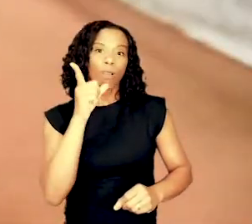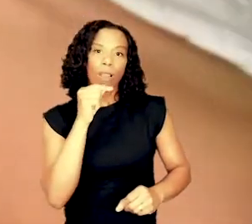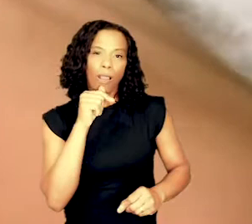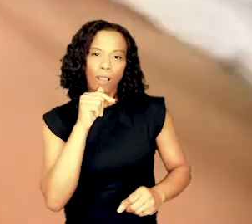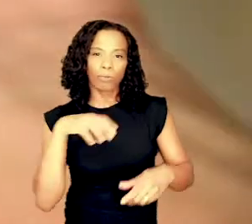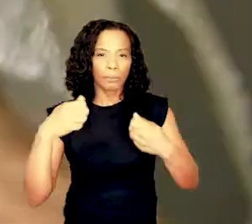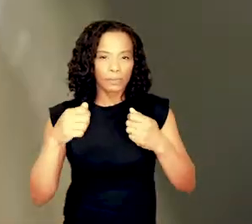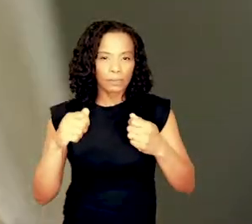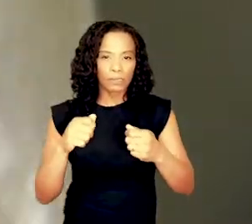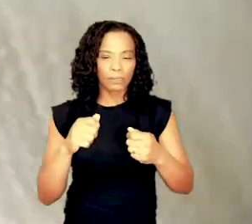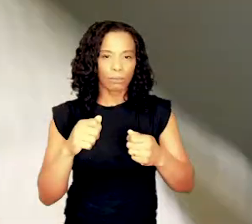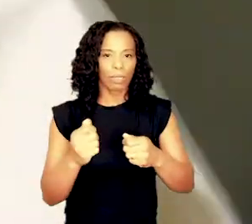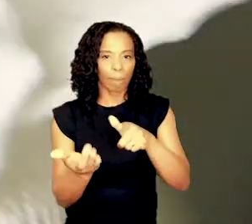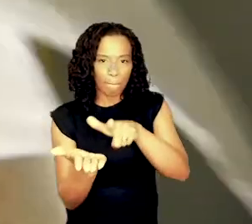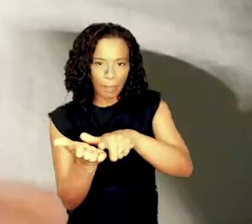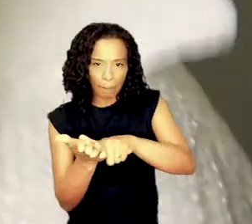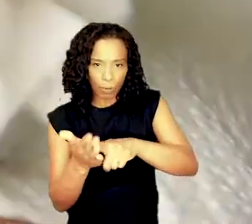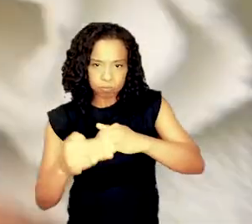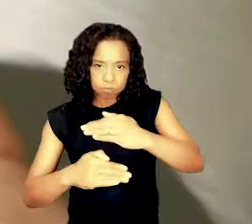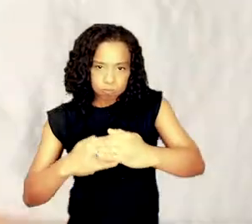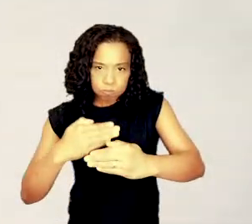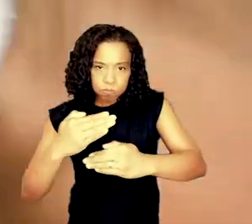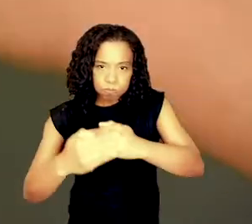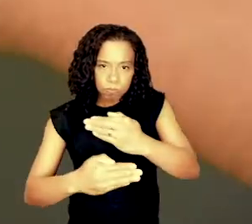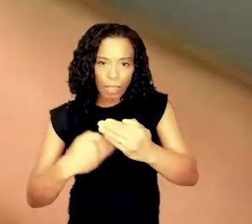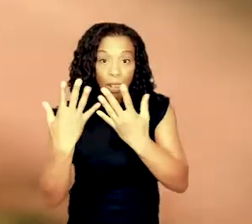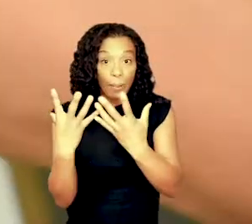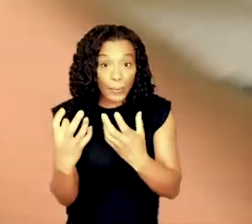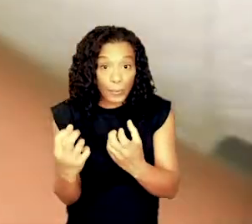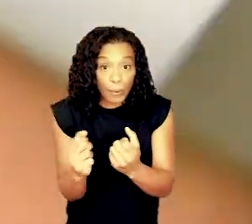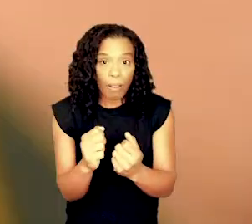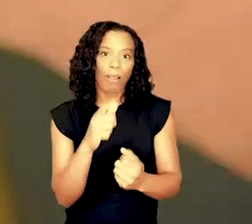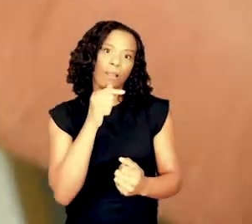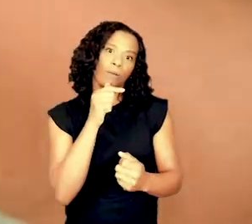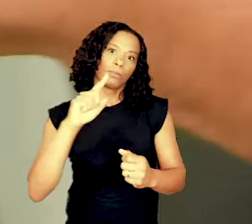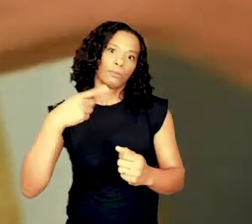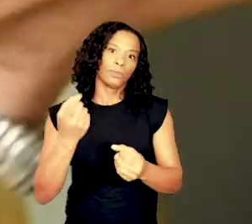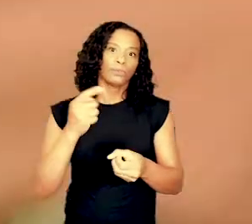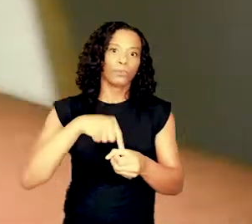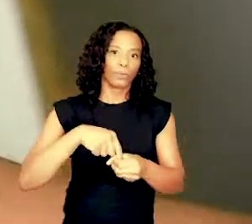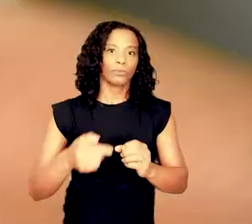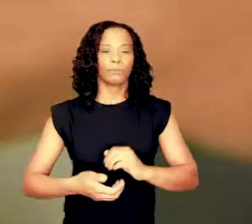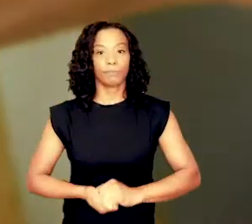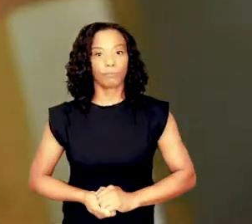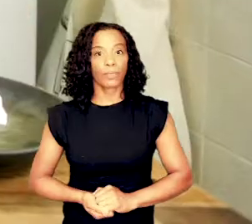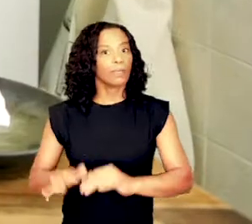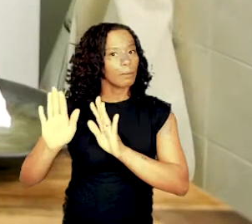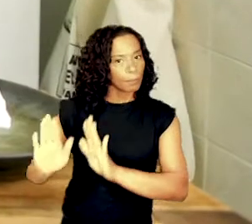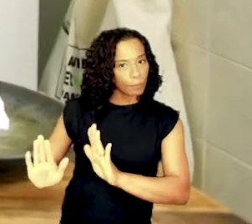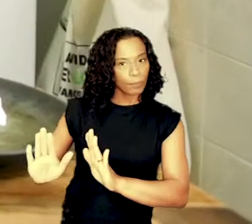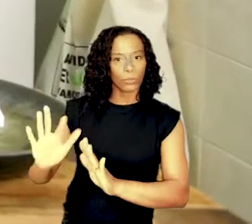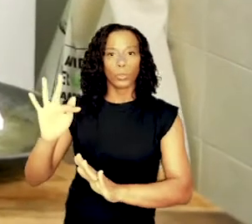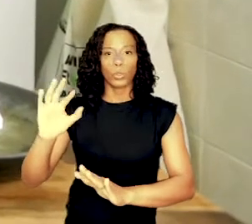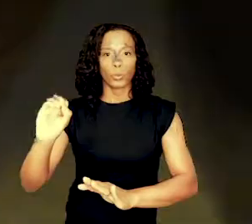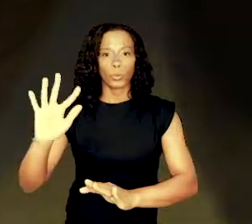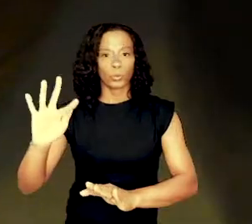em torno dele umas 5 folhas de papel toalha e deixar ele enxugando um pouquinho essa água toda e depois a gente volta com ele. Enquanto o